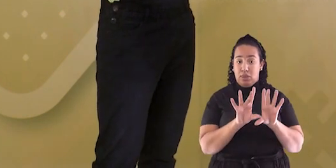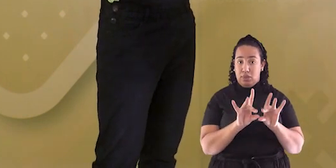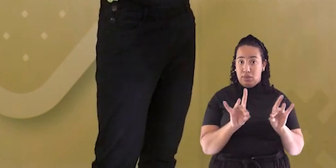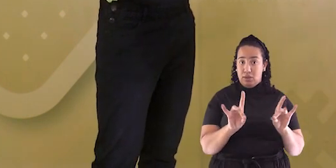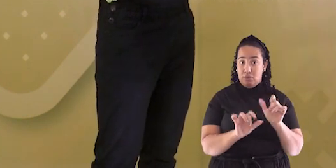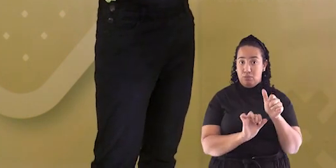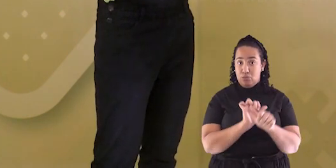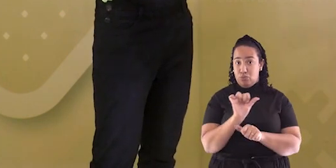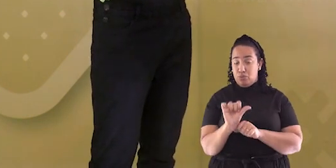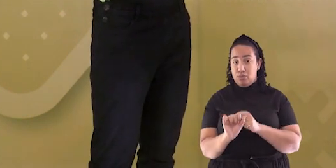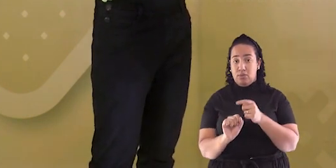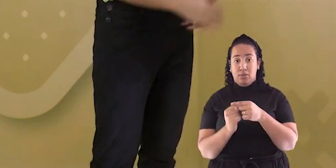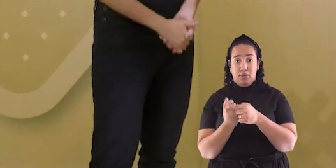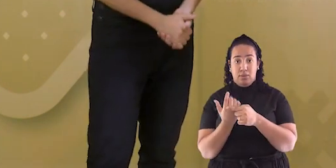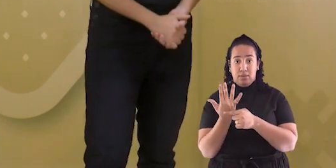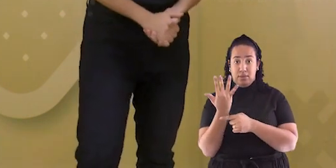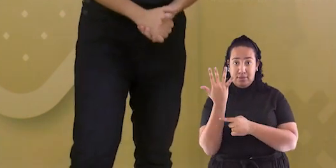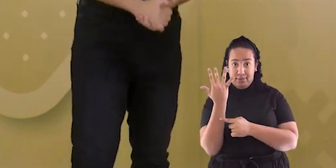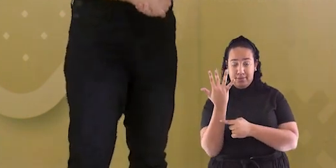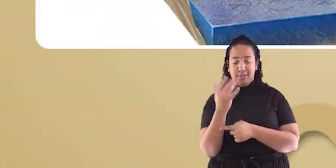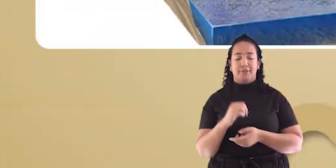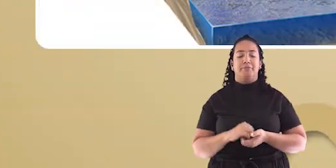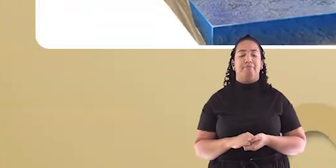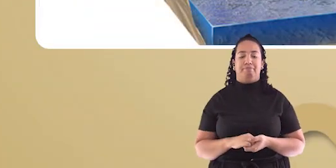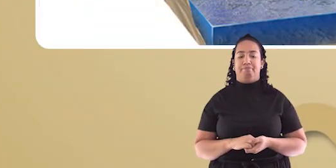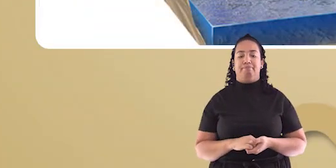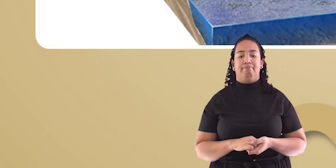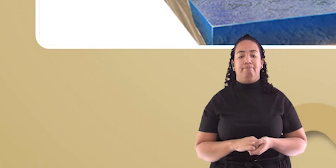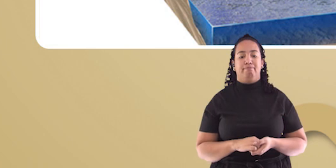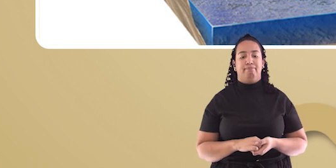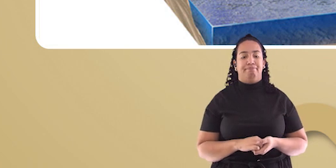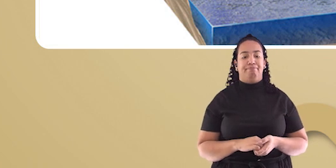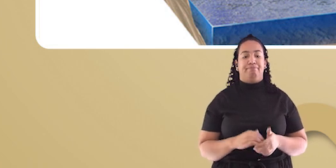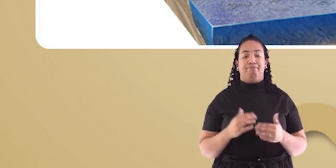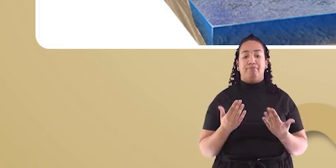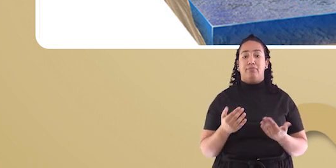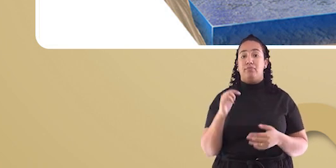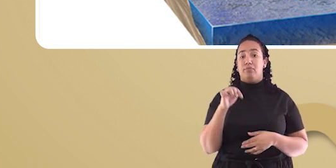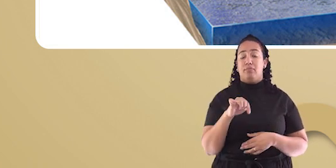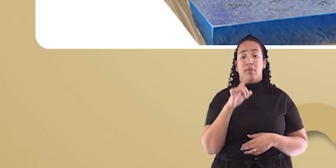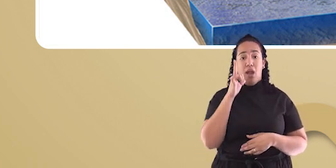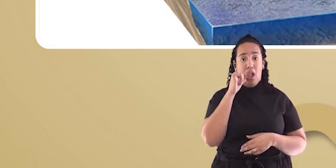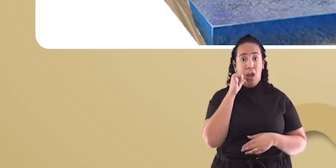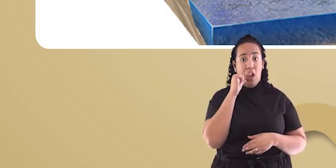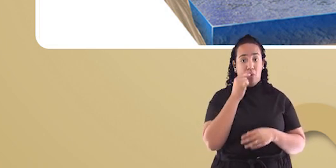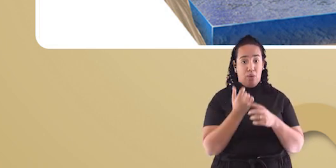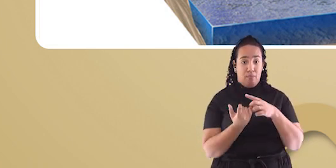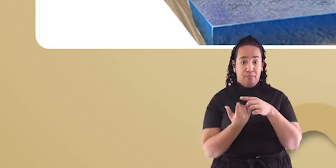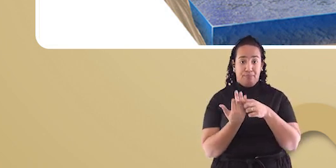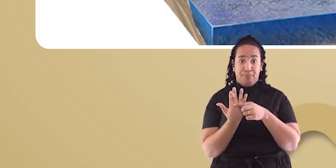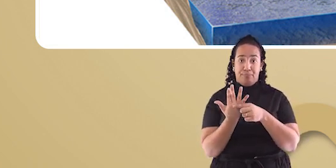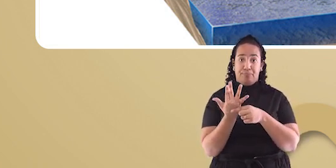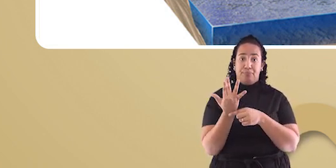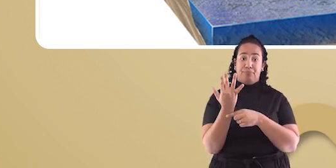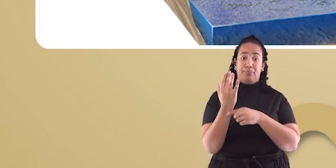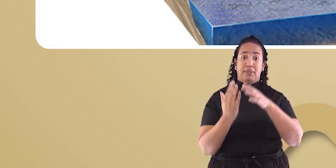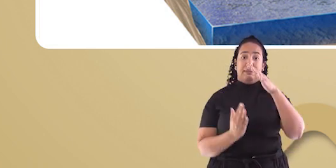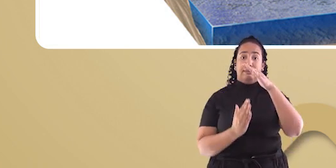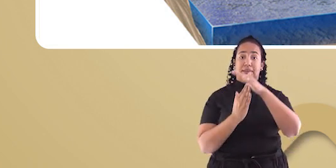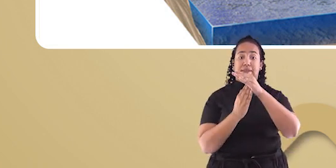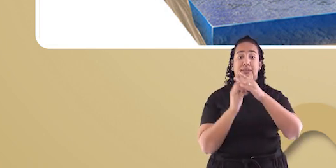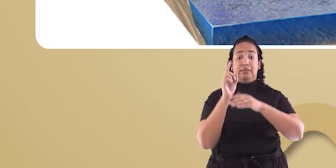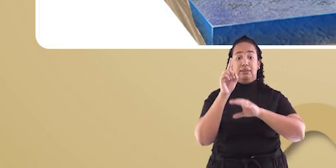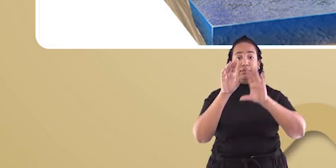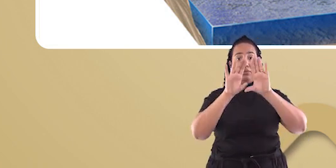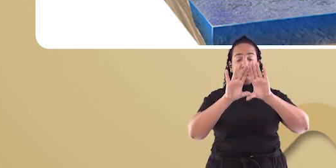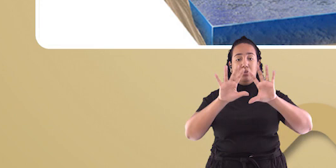líquido para o gasoso, é a evaporação. Pois é. Esse vapor de água, então, se eleva até as grandes altitudes. E lá ele vai se acumulando